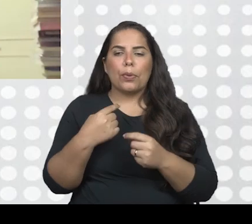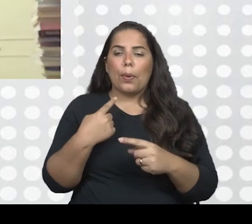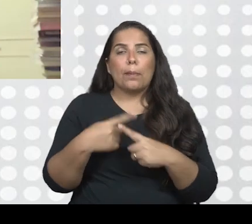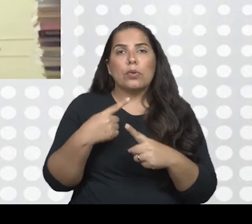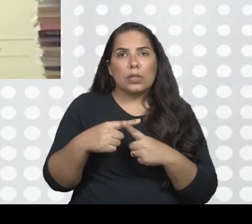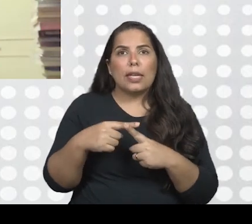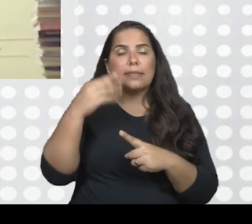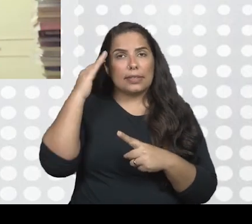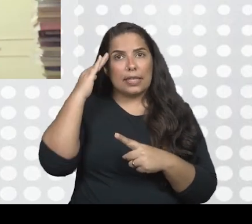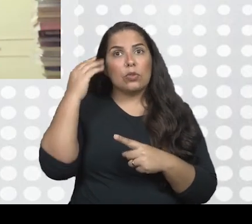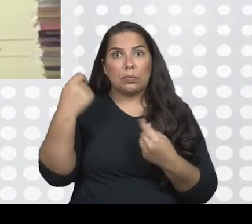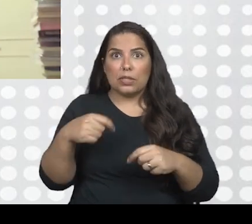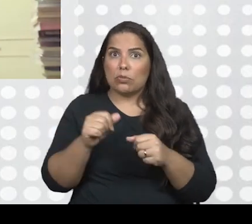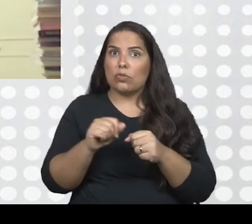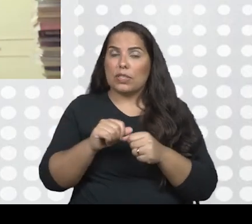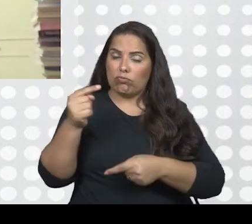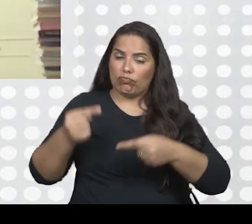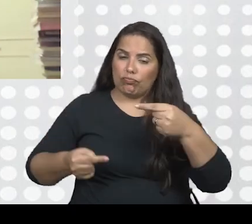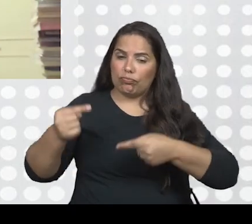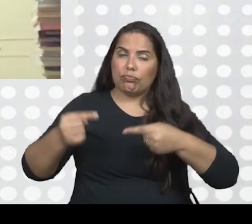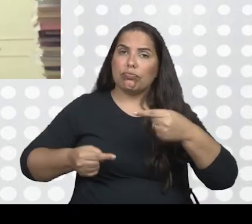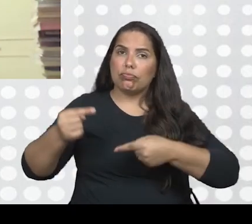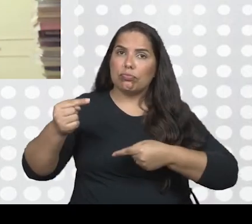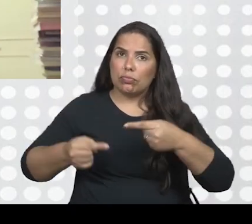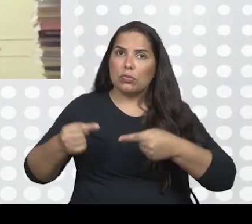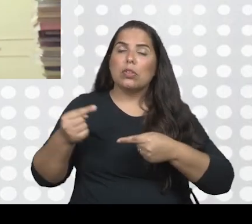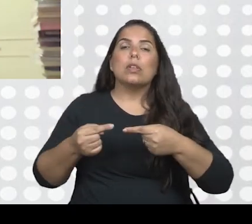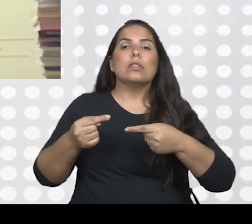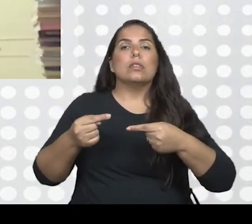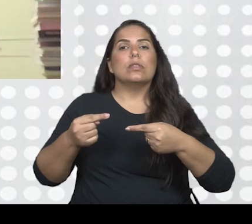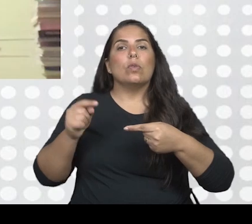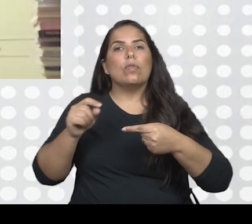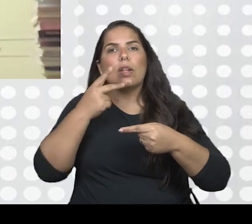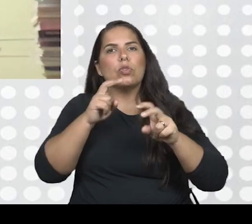porque compreendo que temos que fazer o debate e